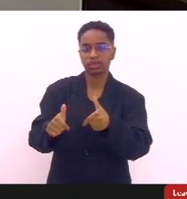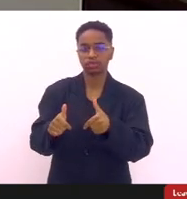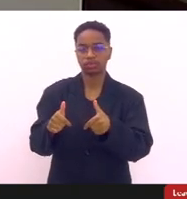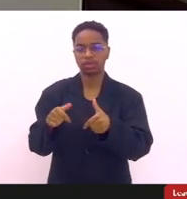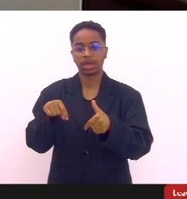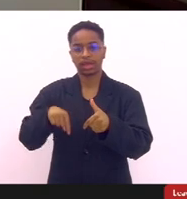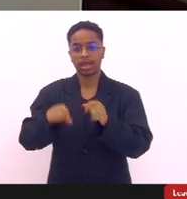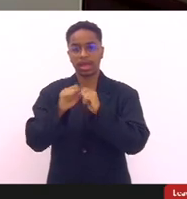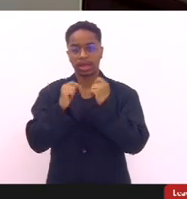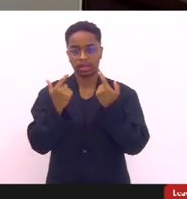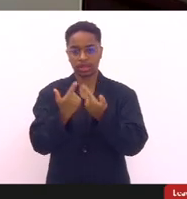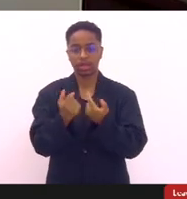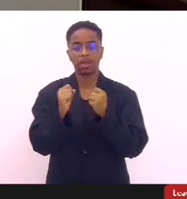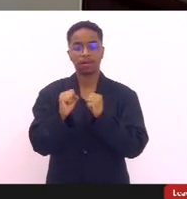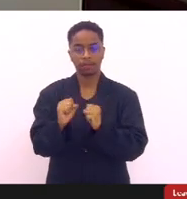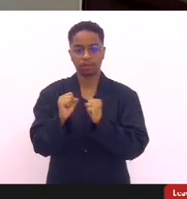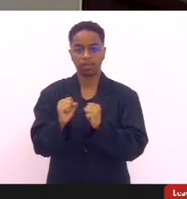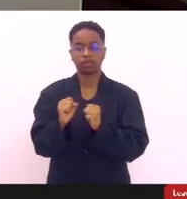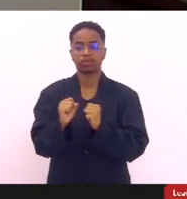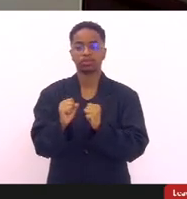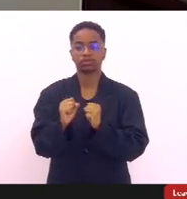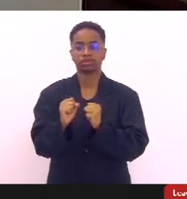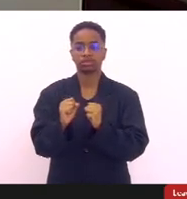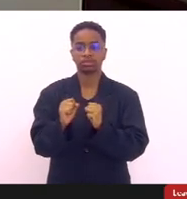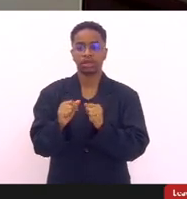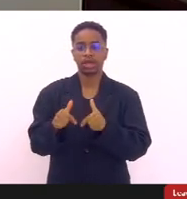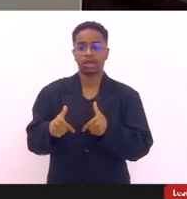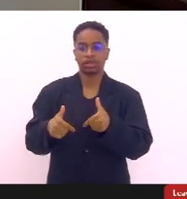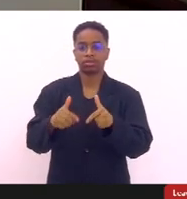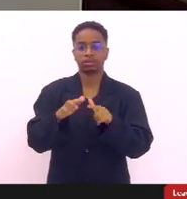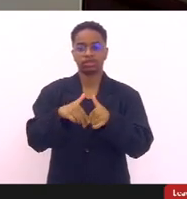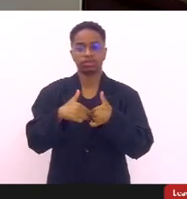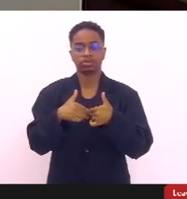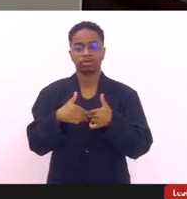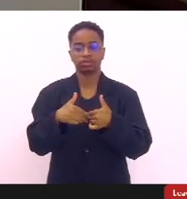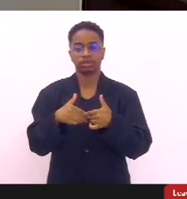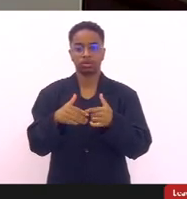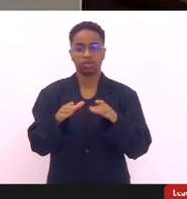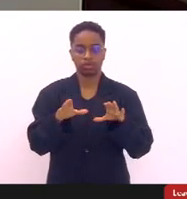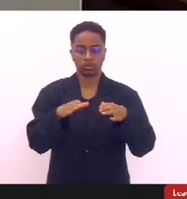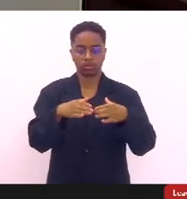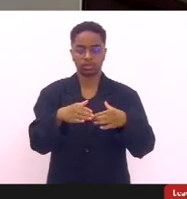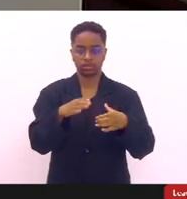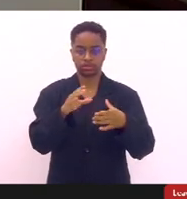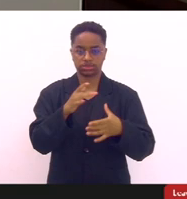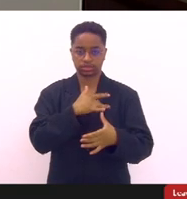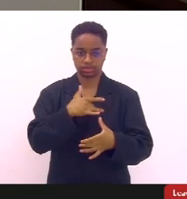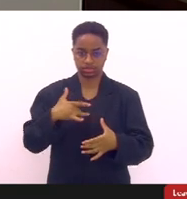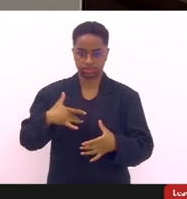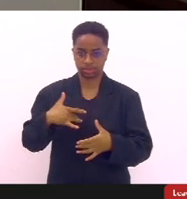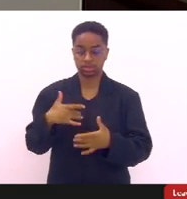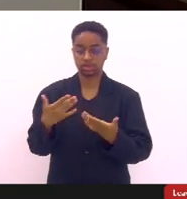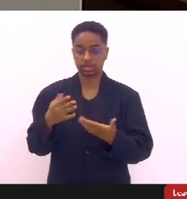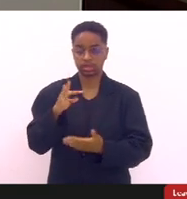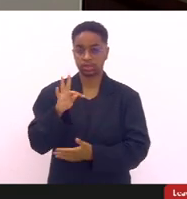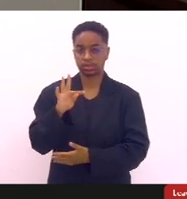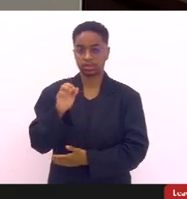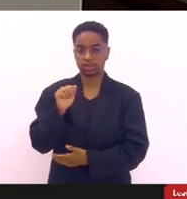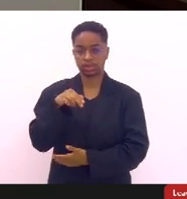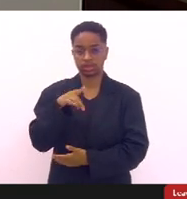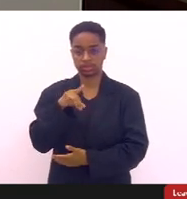poderia intervir através dessa comissão de saúde, o deputado Tante, que pediu para se ausentar, é